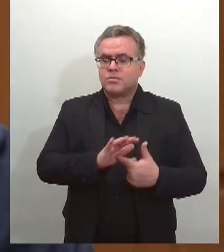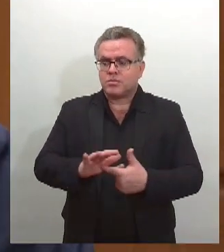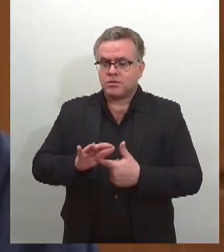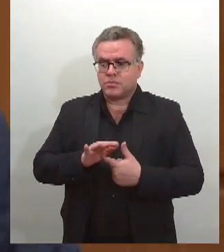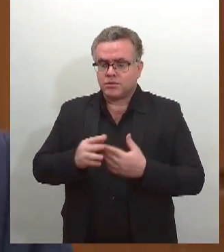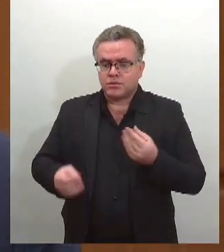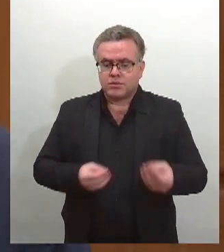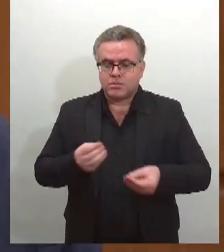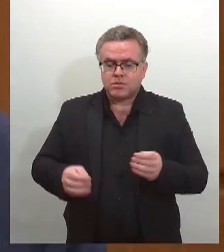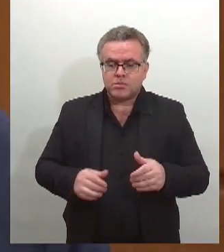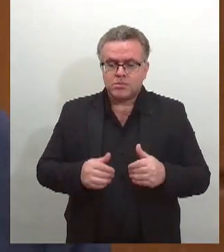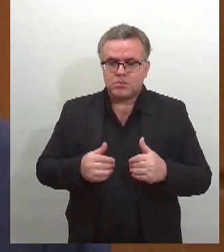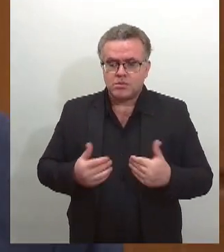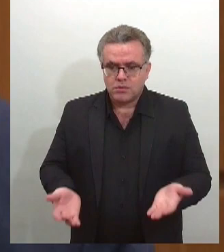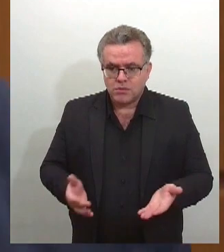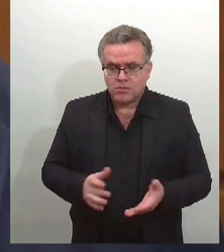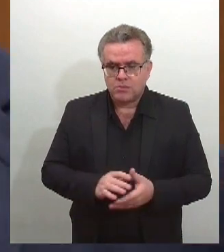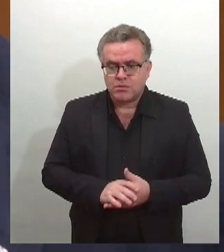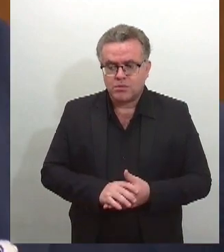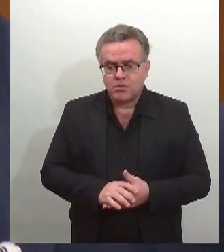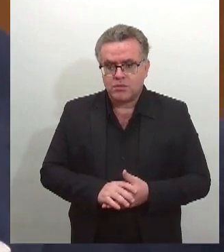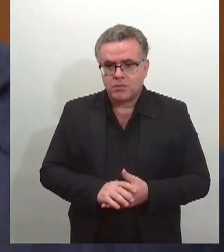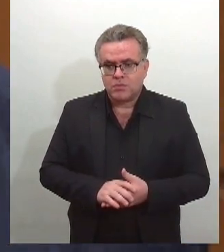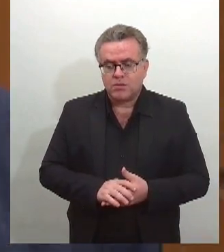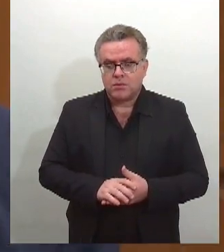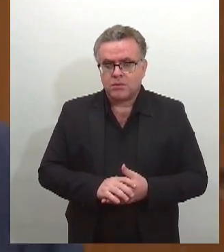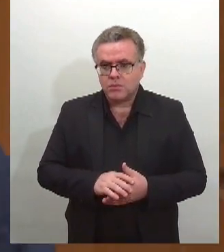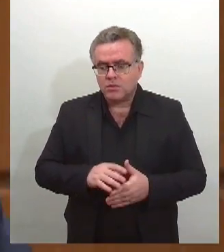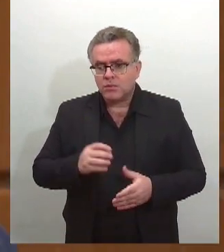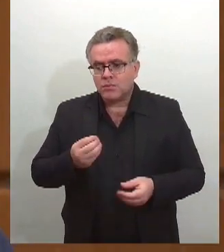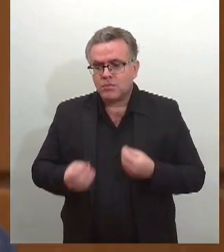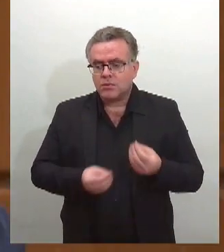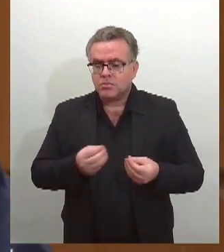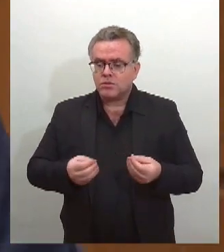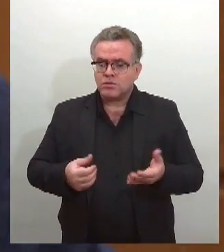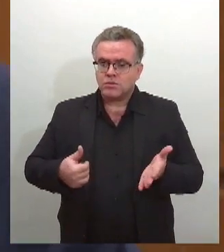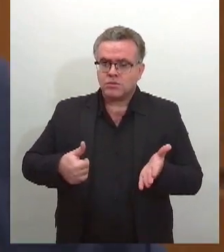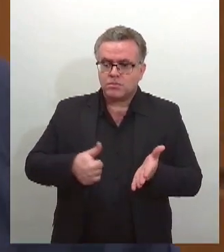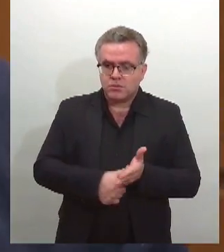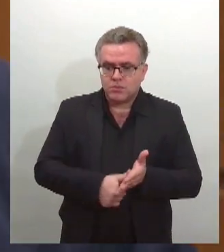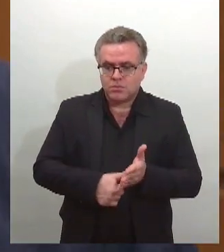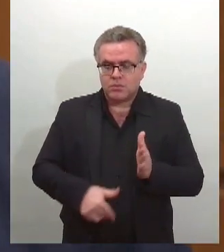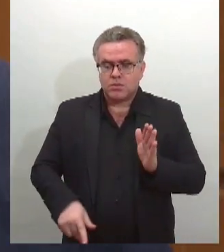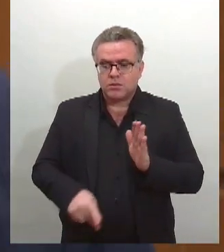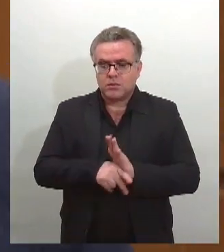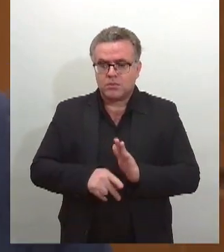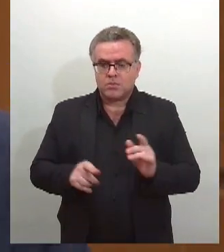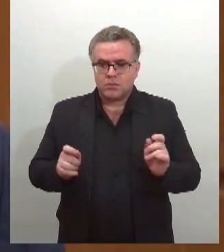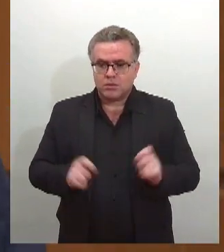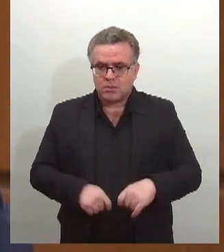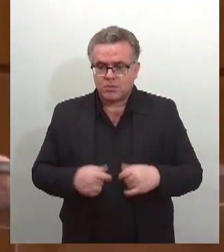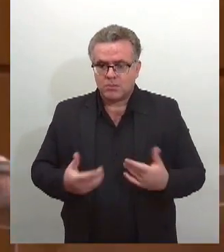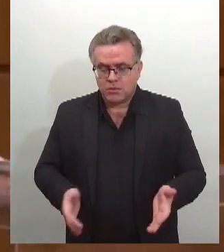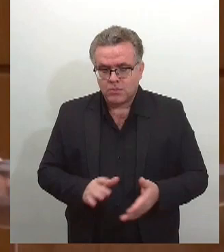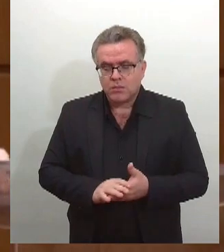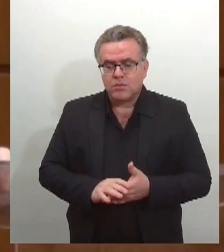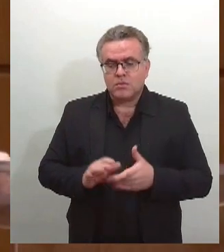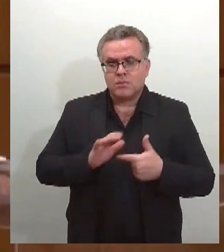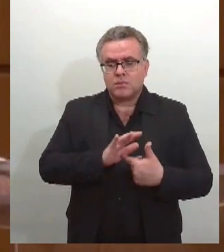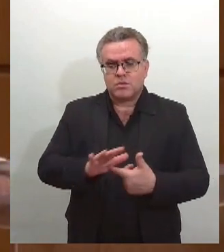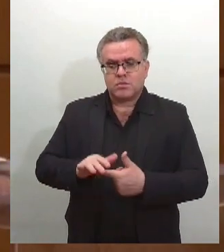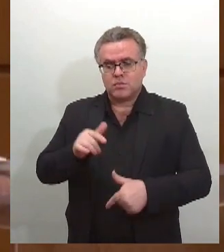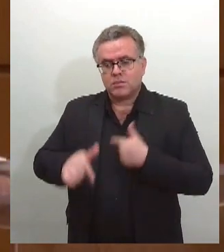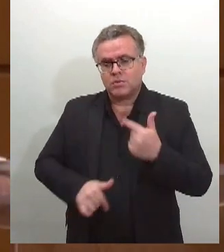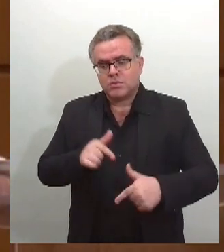que atualmente conta com 40 membros associados. Pioneira no estado, a ASCA tem atuado em todo o